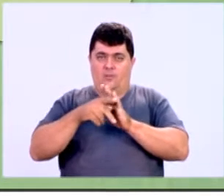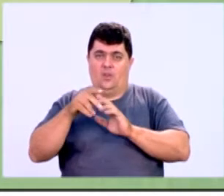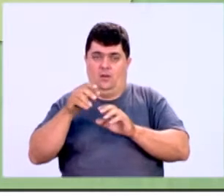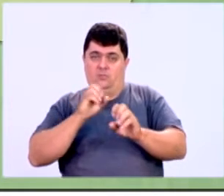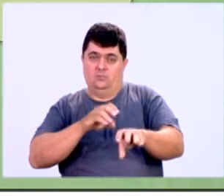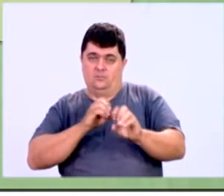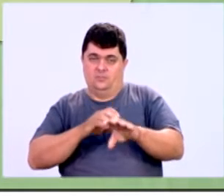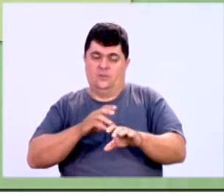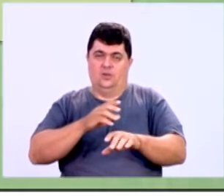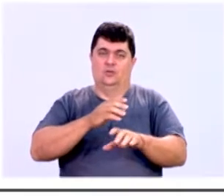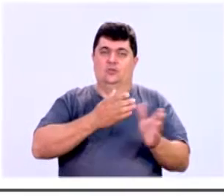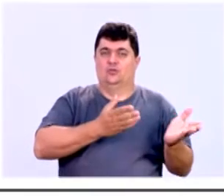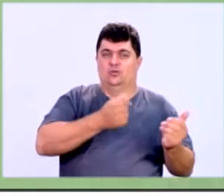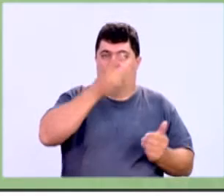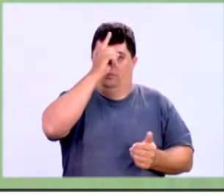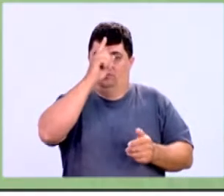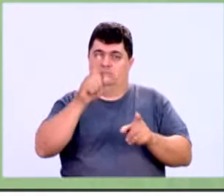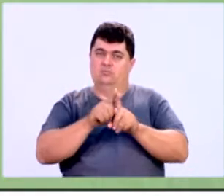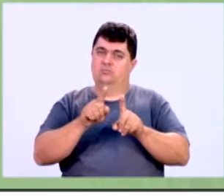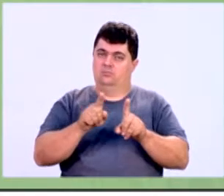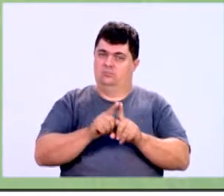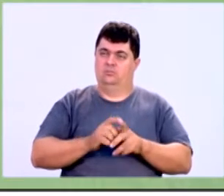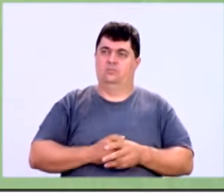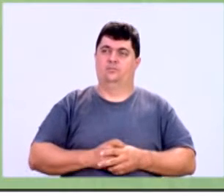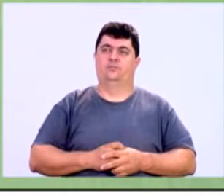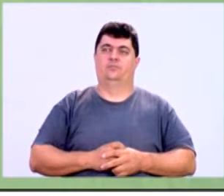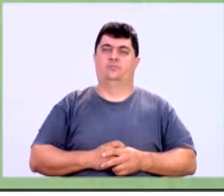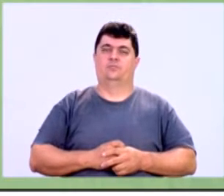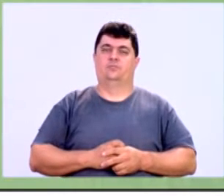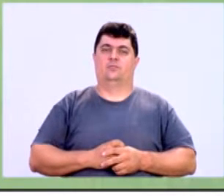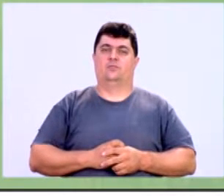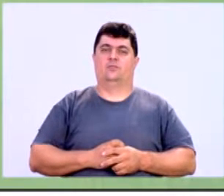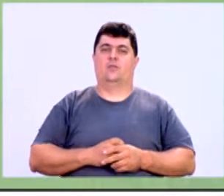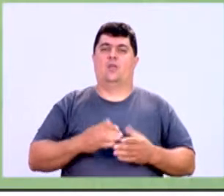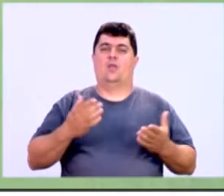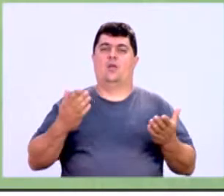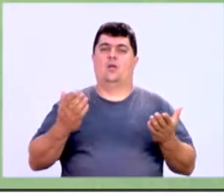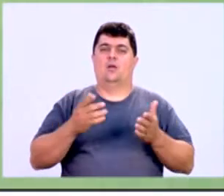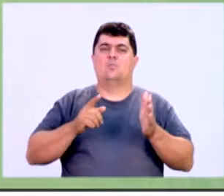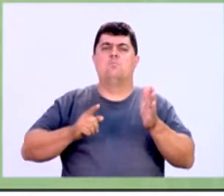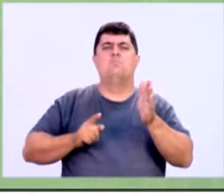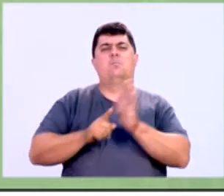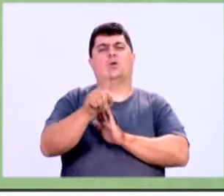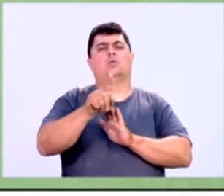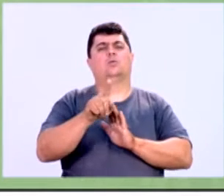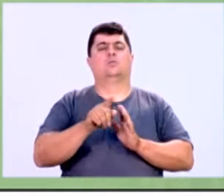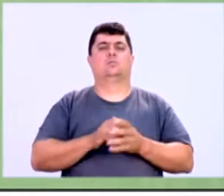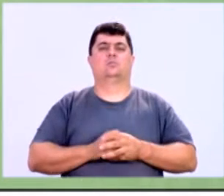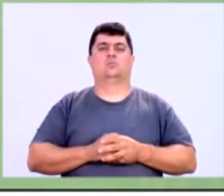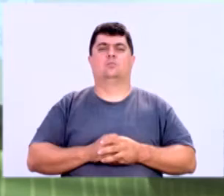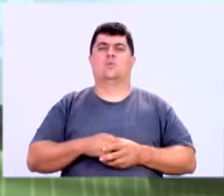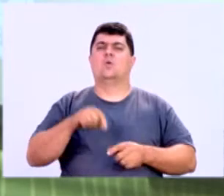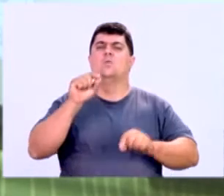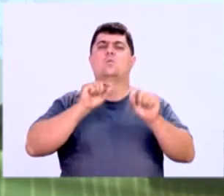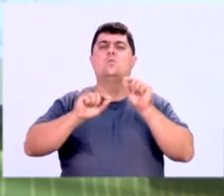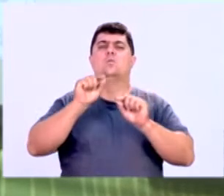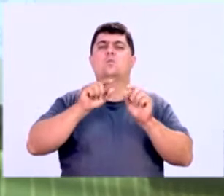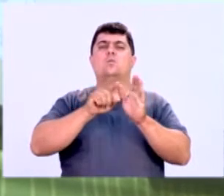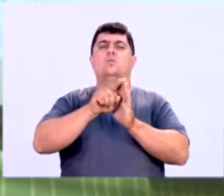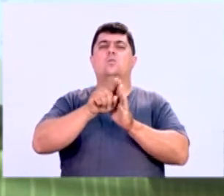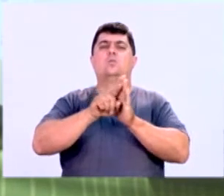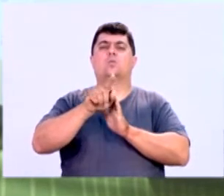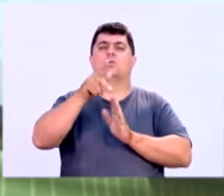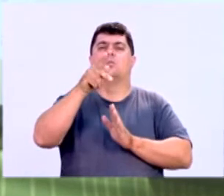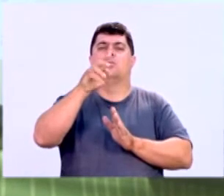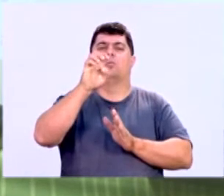jovens e adultos. E aí nós iniciamos com a seguinte pergunta: o que é pesquisa? Como